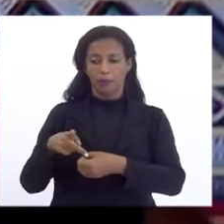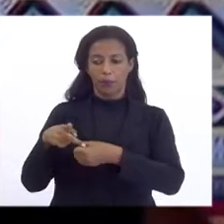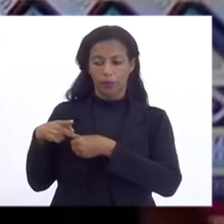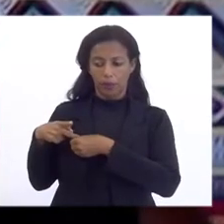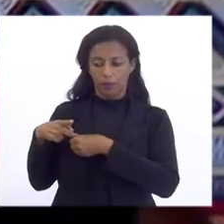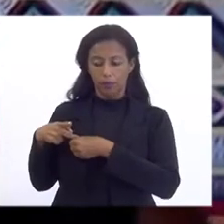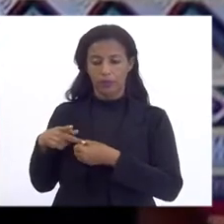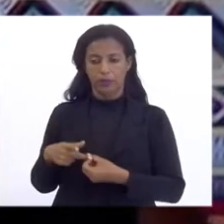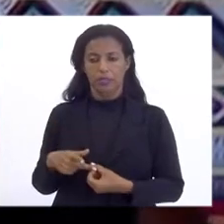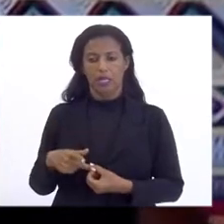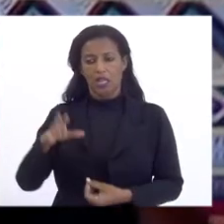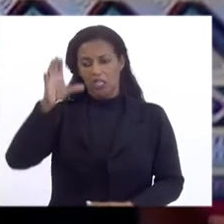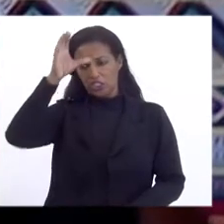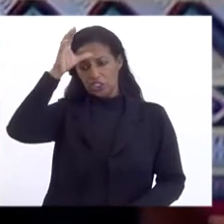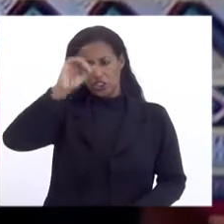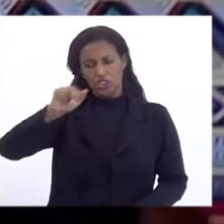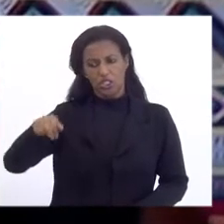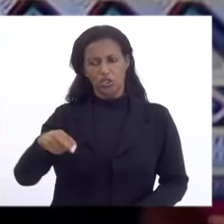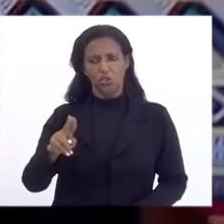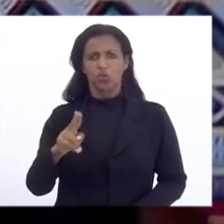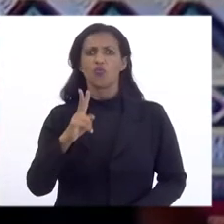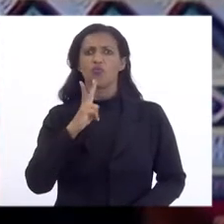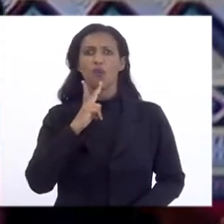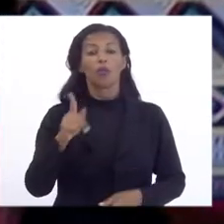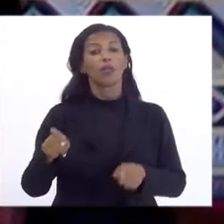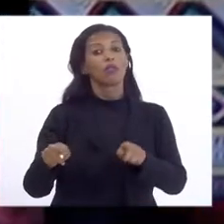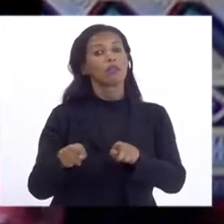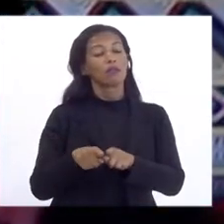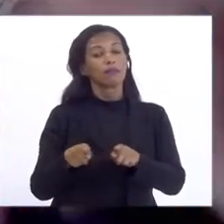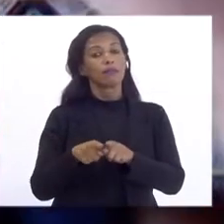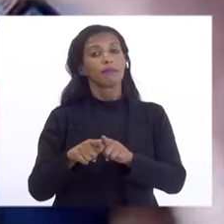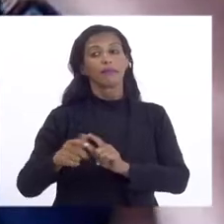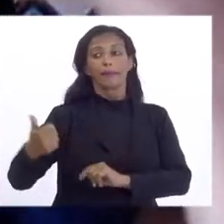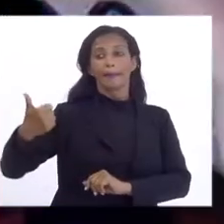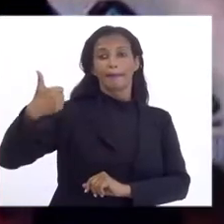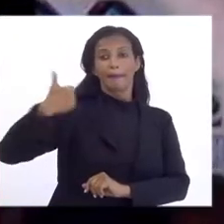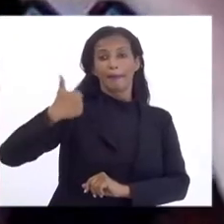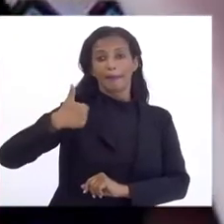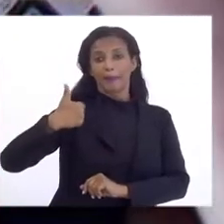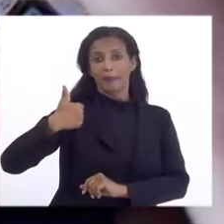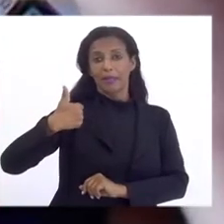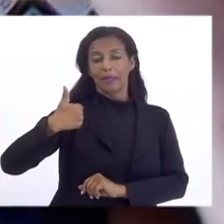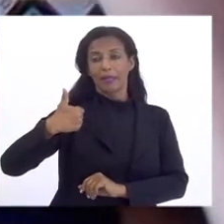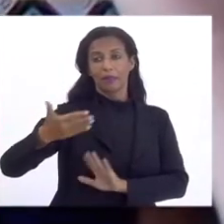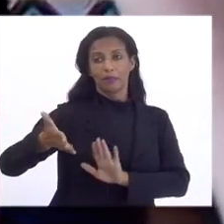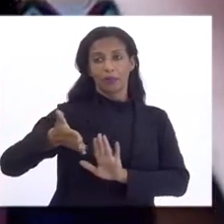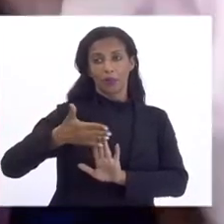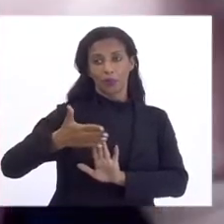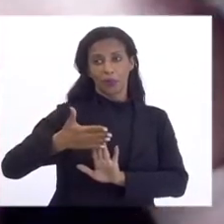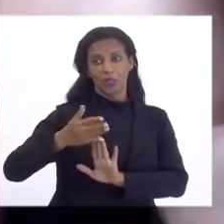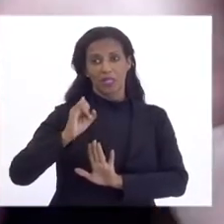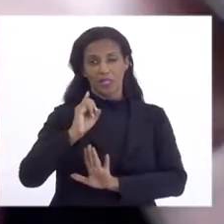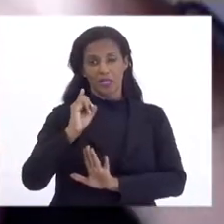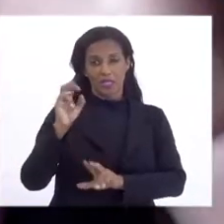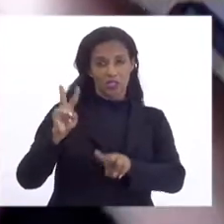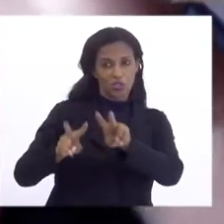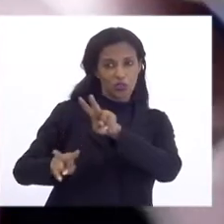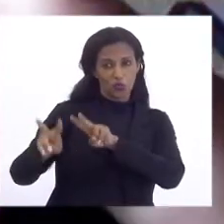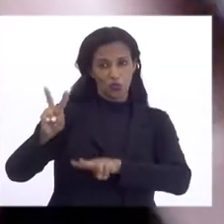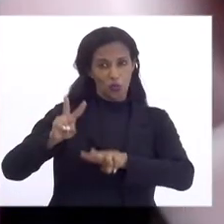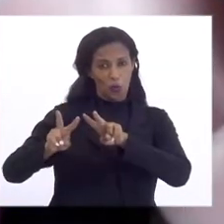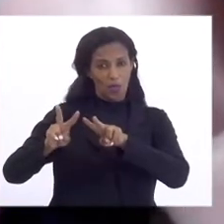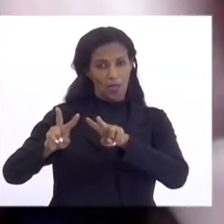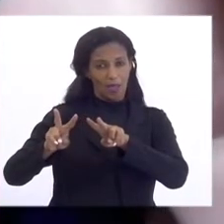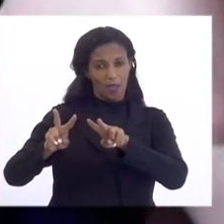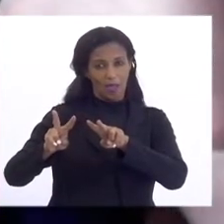procuradoria, a tia Ju mencionou, inclusive, que a primeira proposição, se a gente for olhar o marco